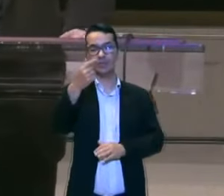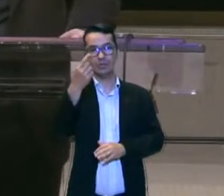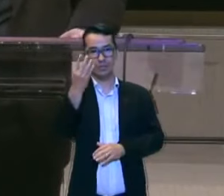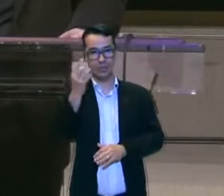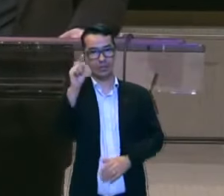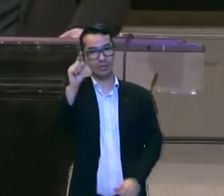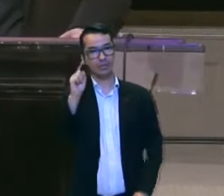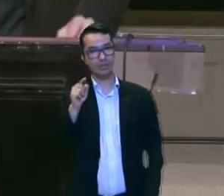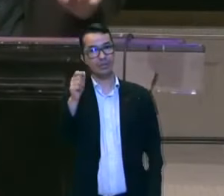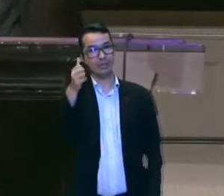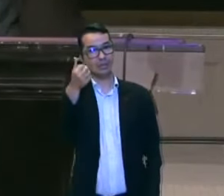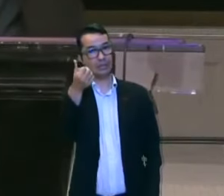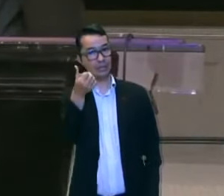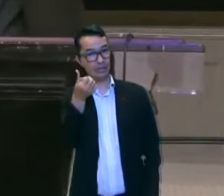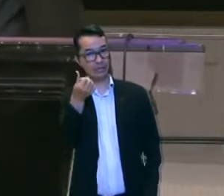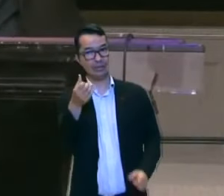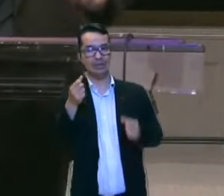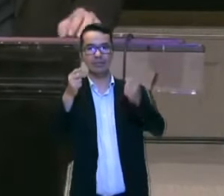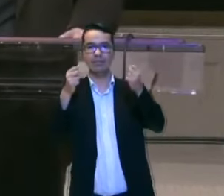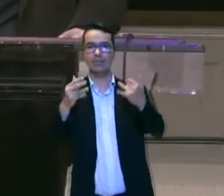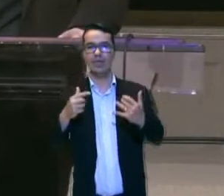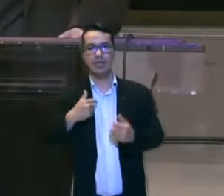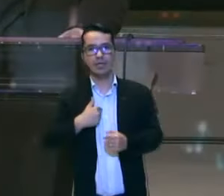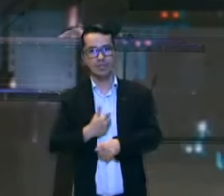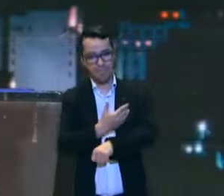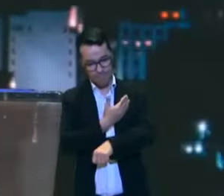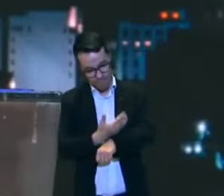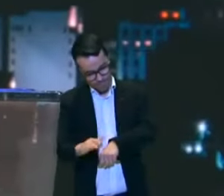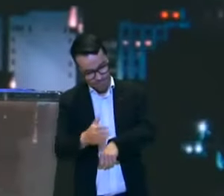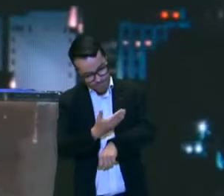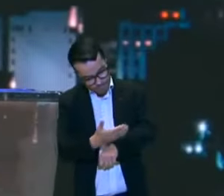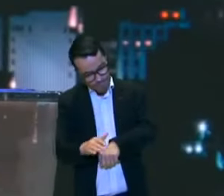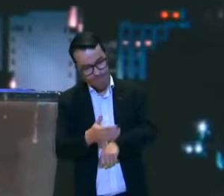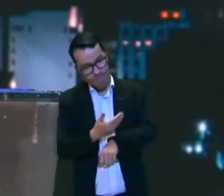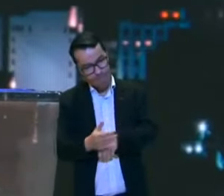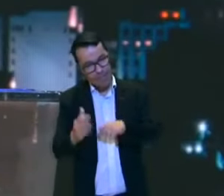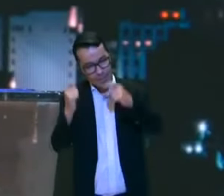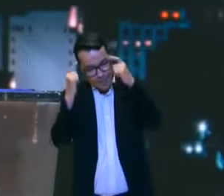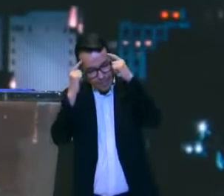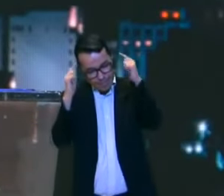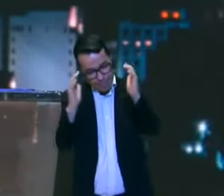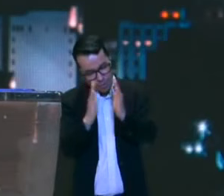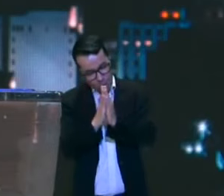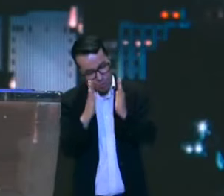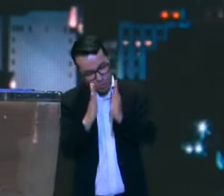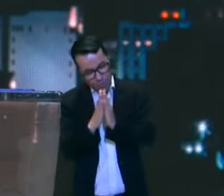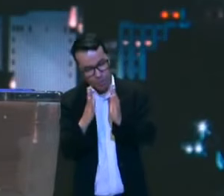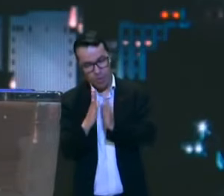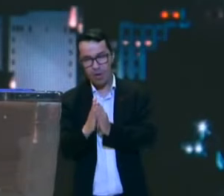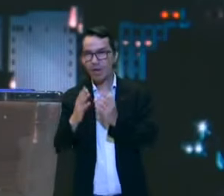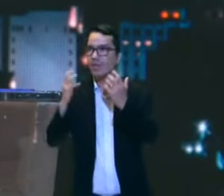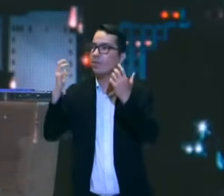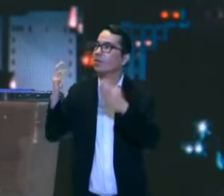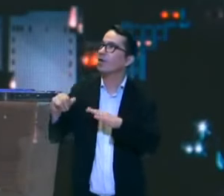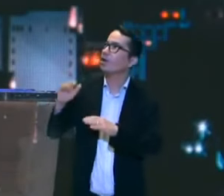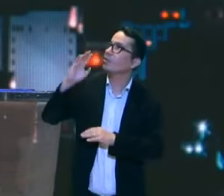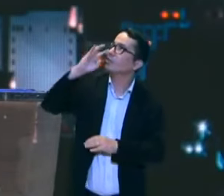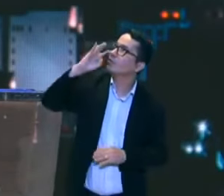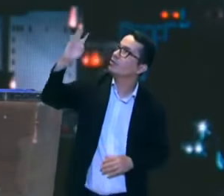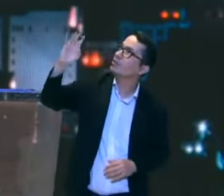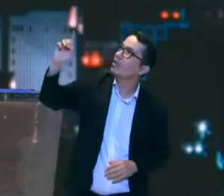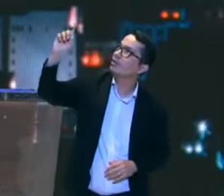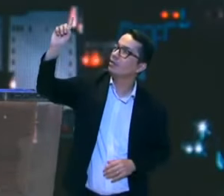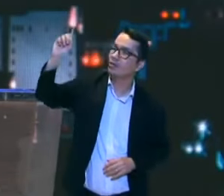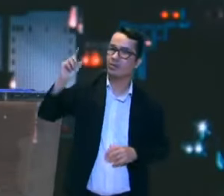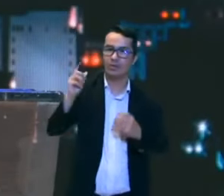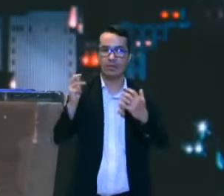para ter uma consciência sem ofensa, tanto para com Deus, como para com os homens. E aí